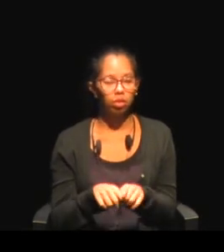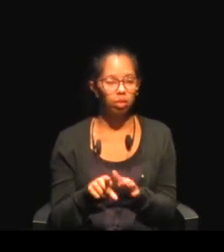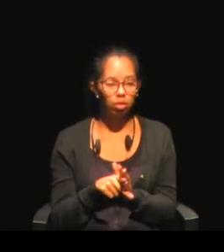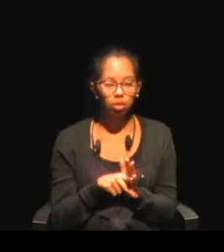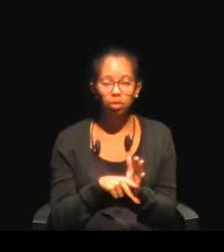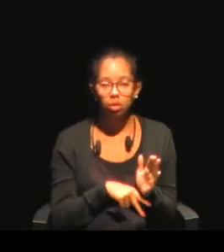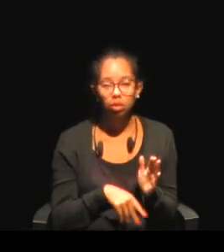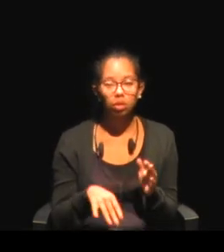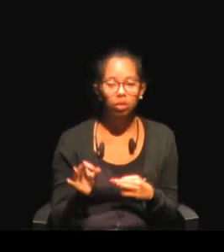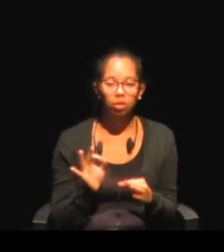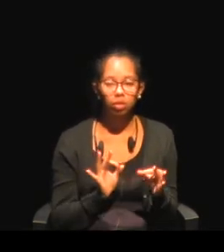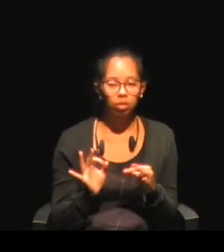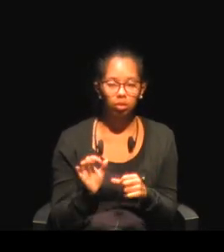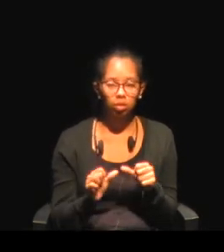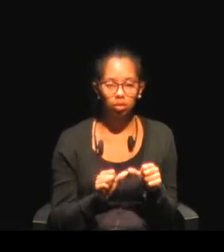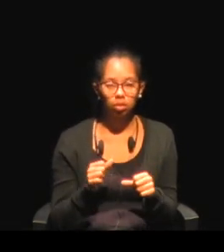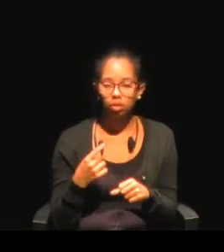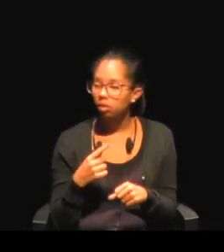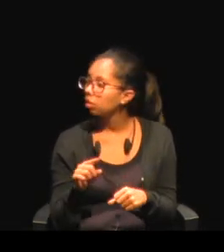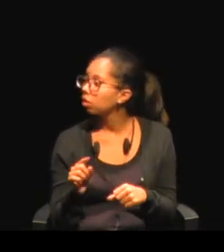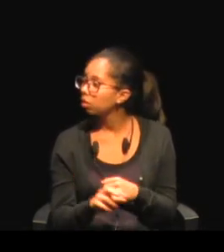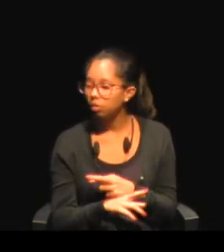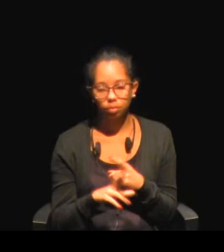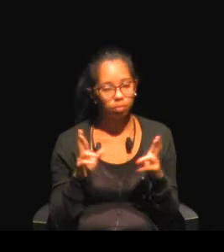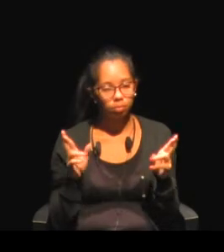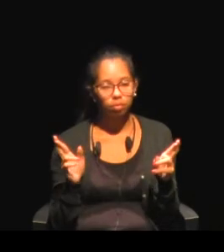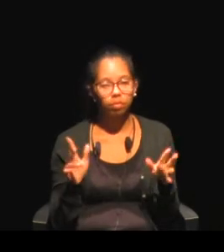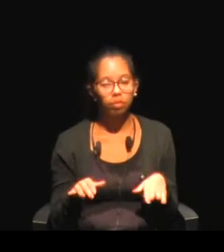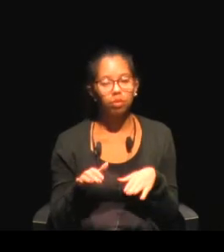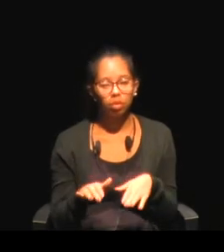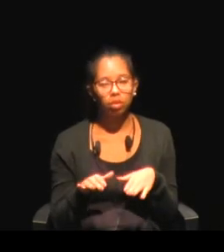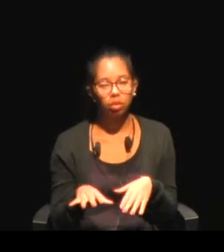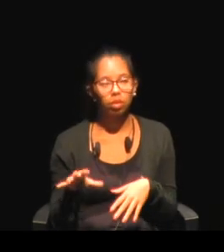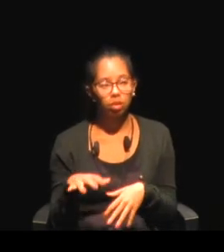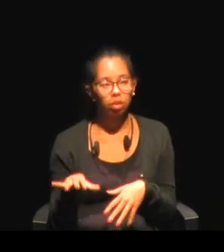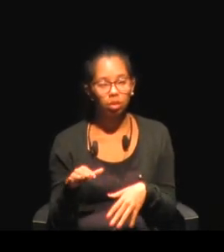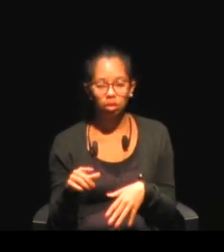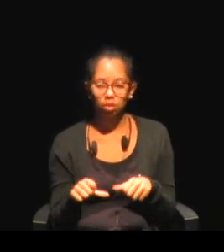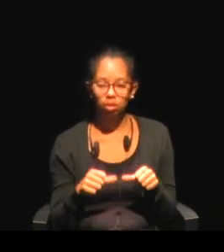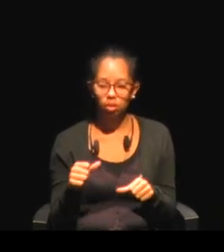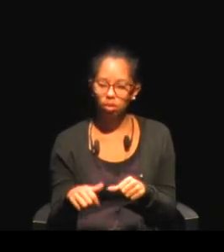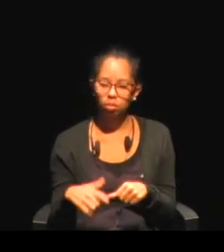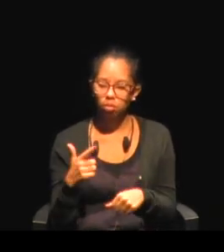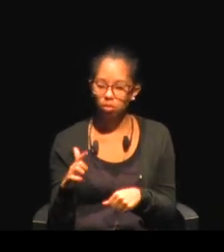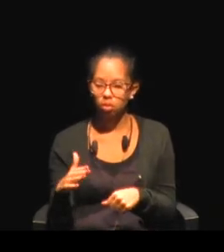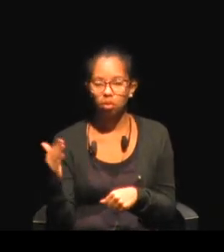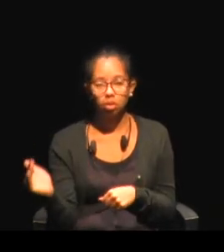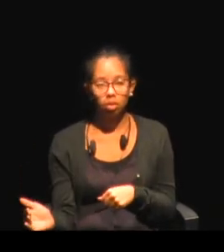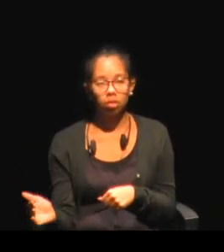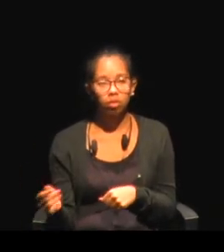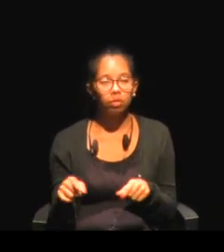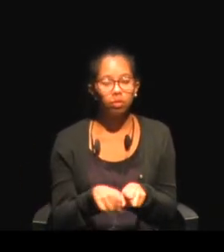Há um projeto de reformulação viária aí que vai transferir esse trânsito que hoje está nessa região aqui para o lado de